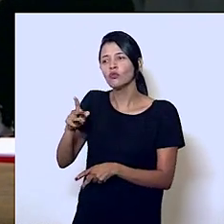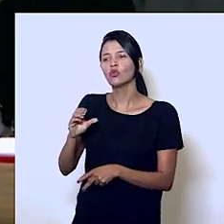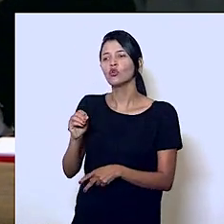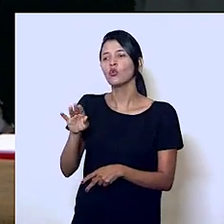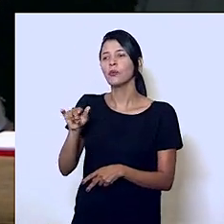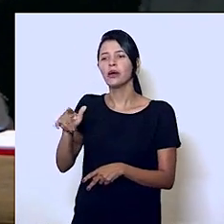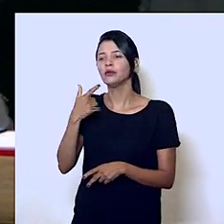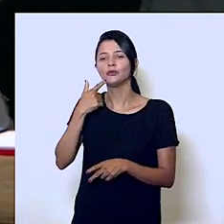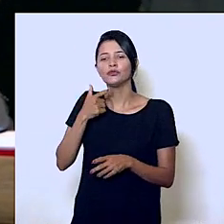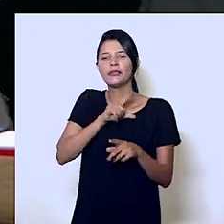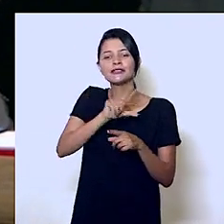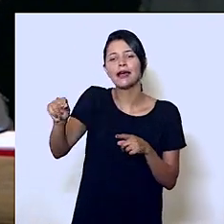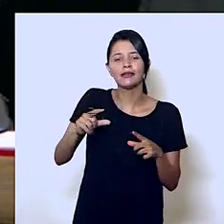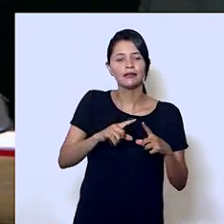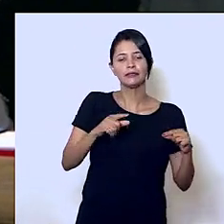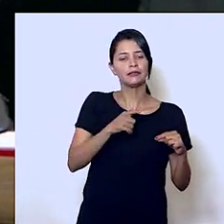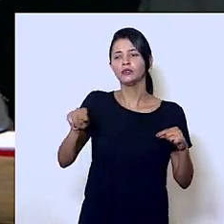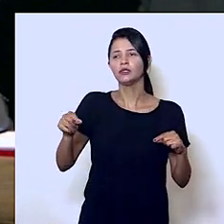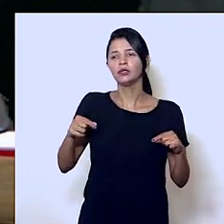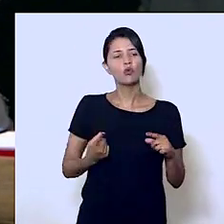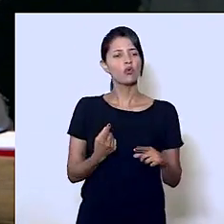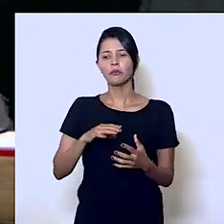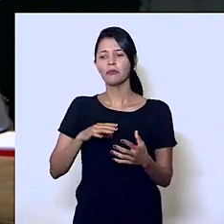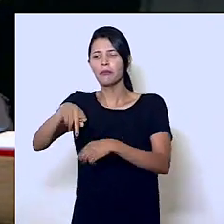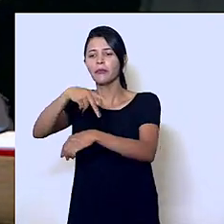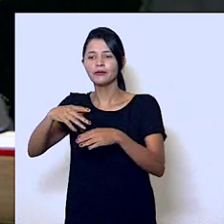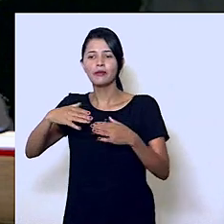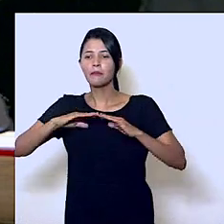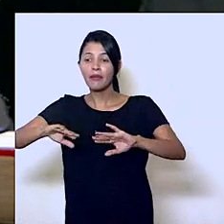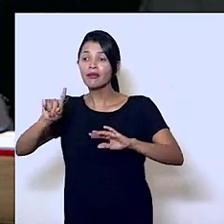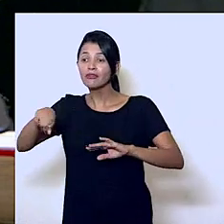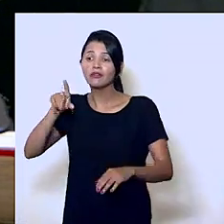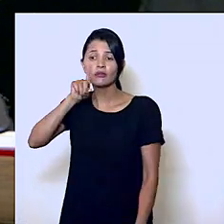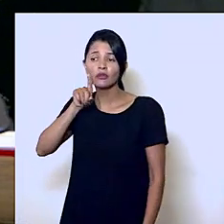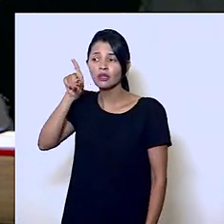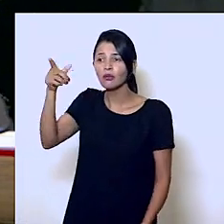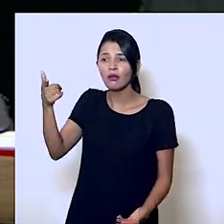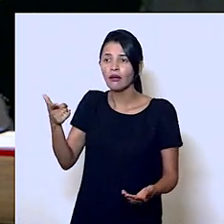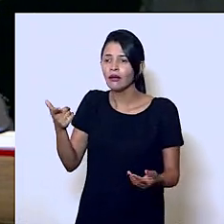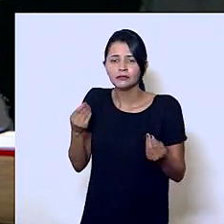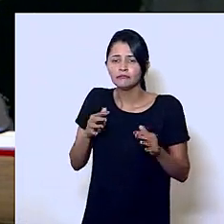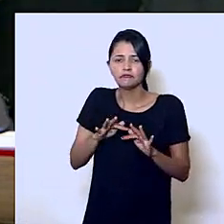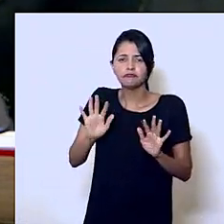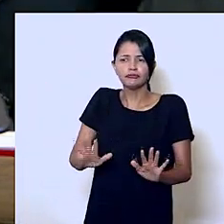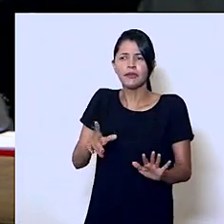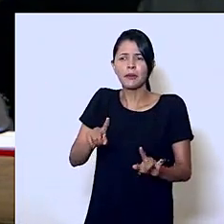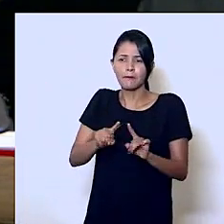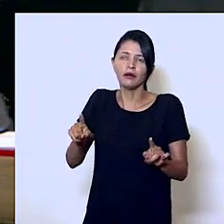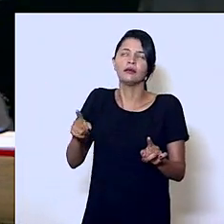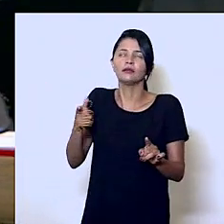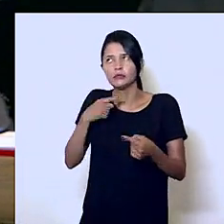o único país no mundo que nos pede isso é os Estados Unidos e Nova York, vocês vão pedir, enfim, mas se contornou a história,